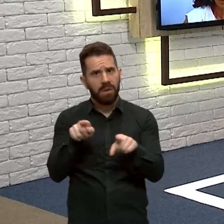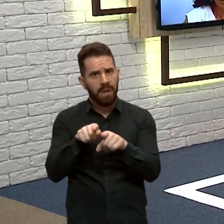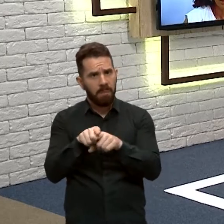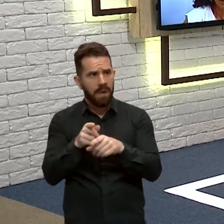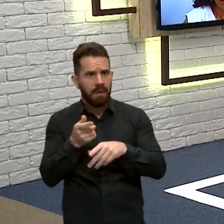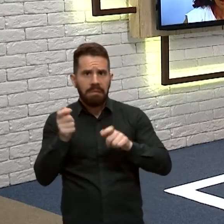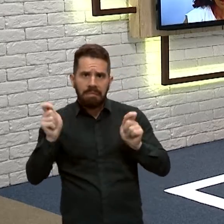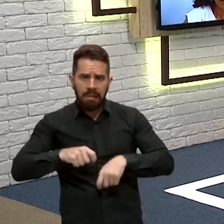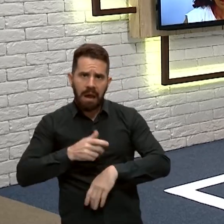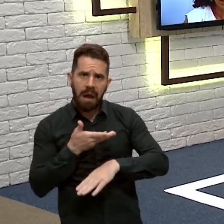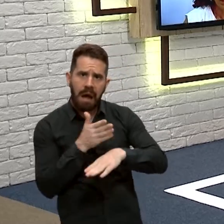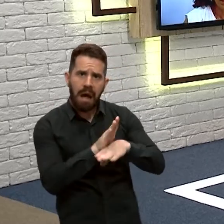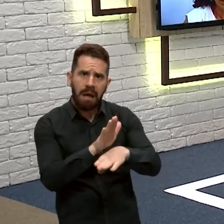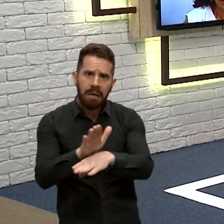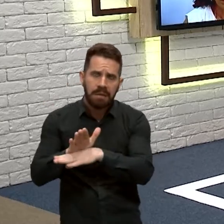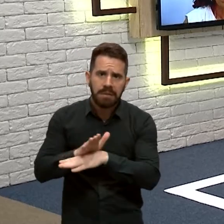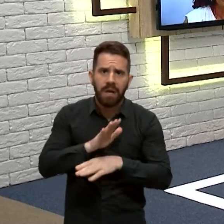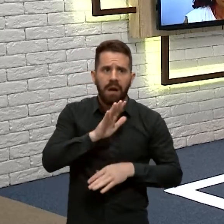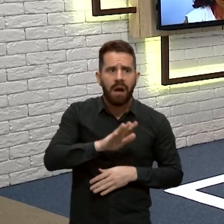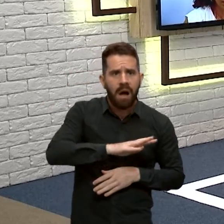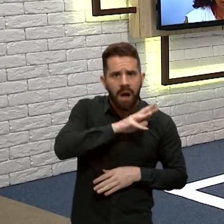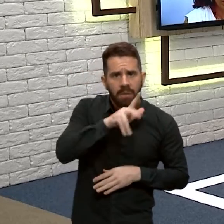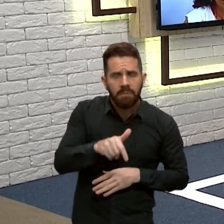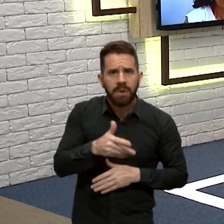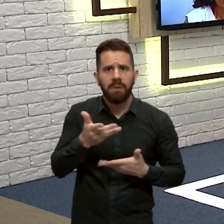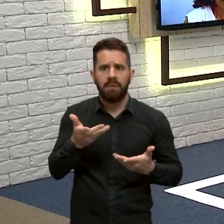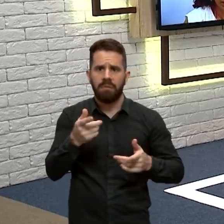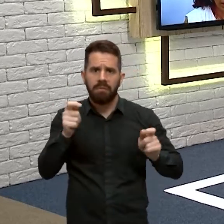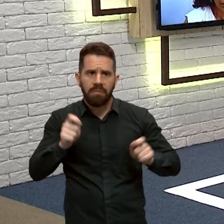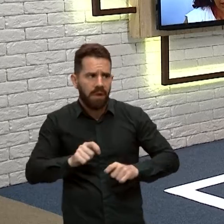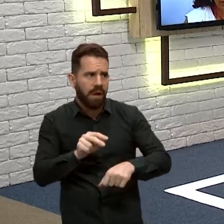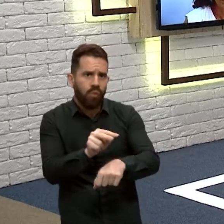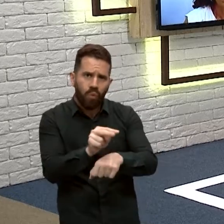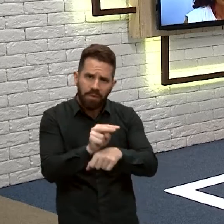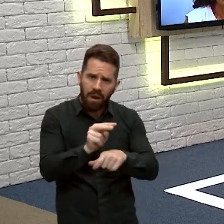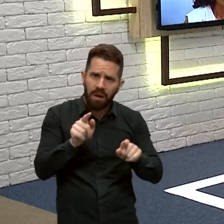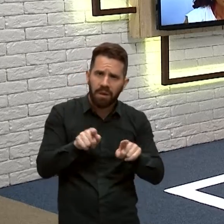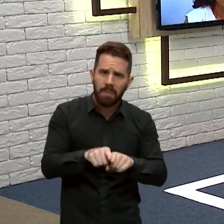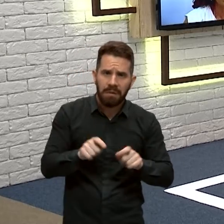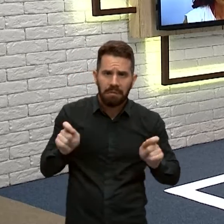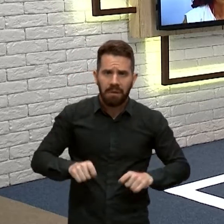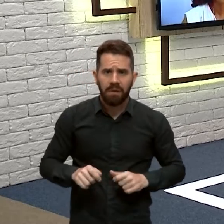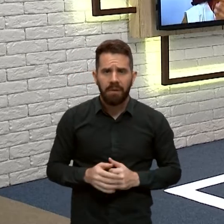esses animais também, a guarda desses animais?